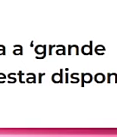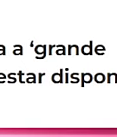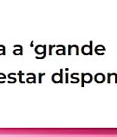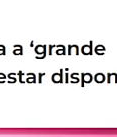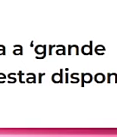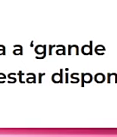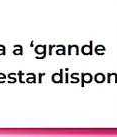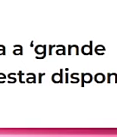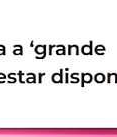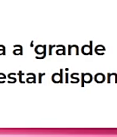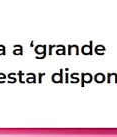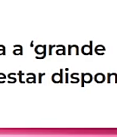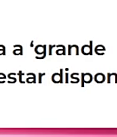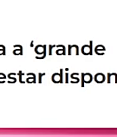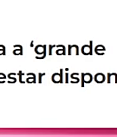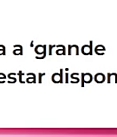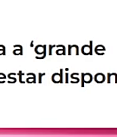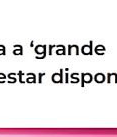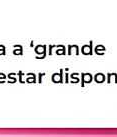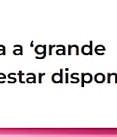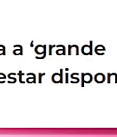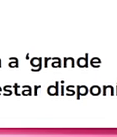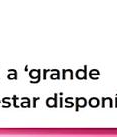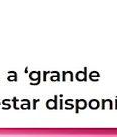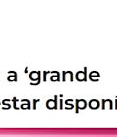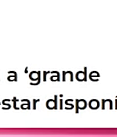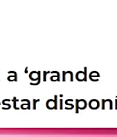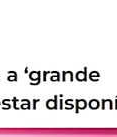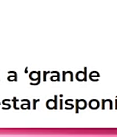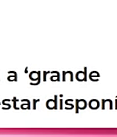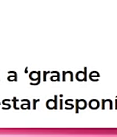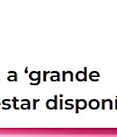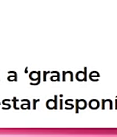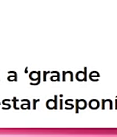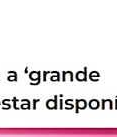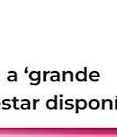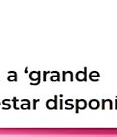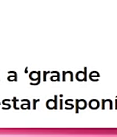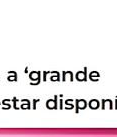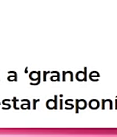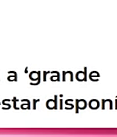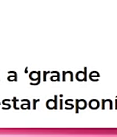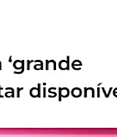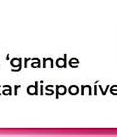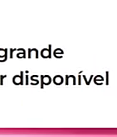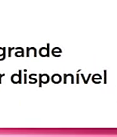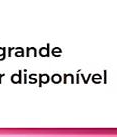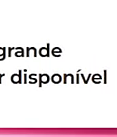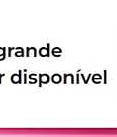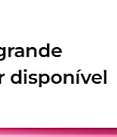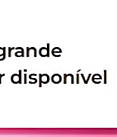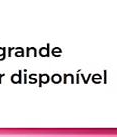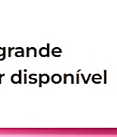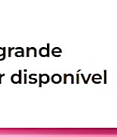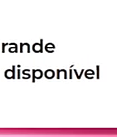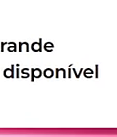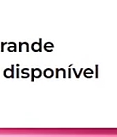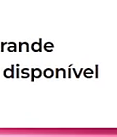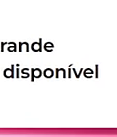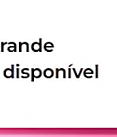é isso aí. Se vocês gostaram do vídeo, já deixa o dedo no like aí. Foi